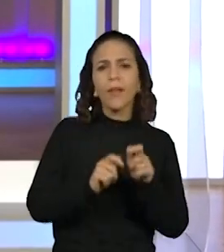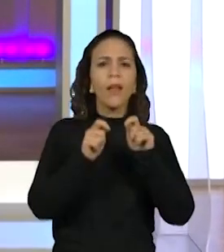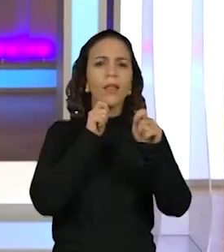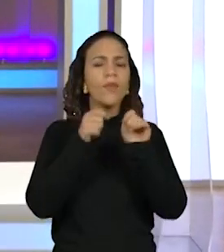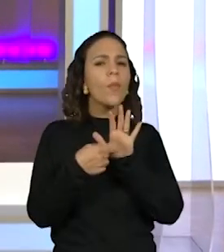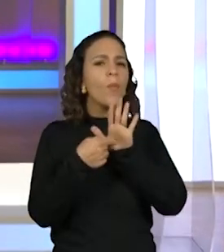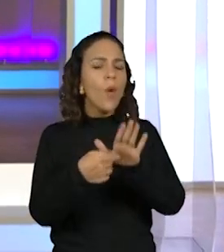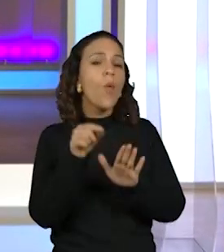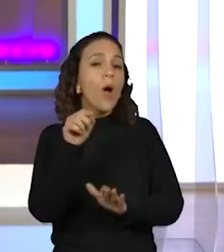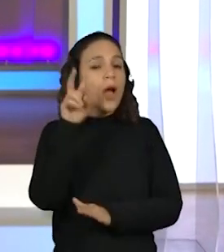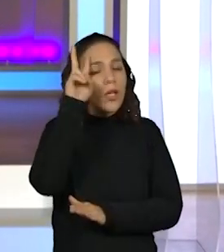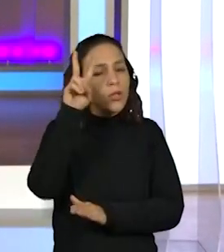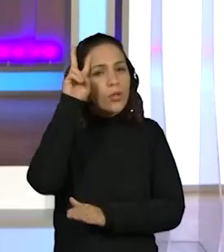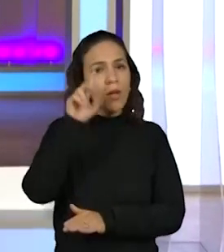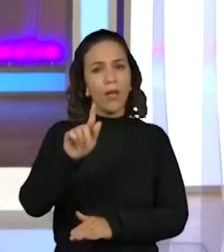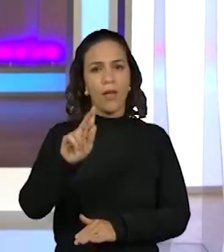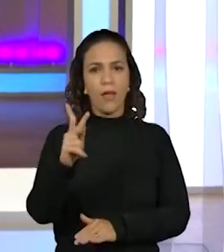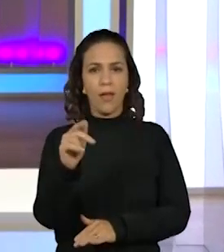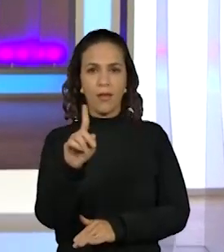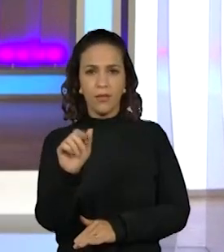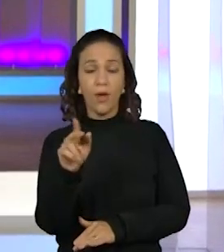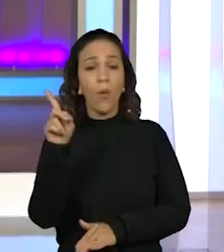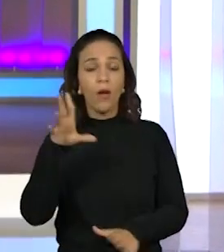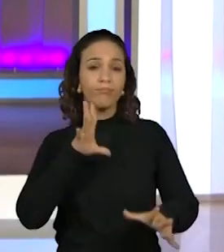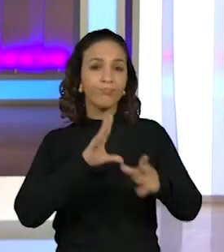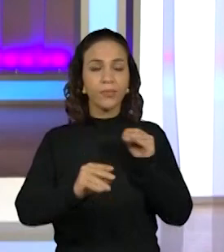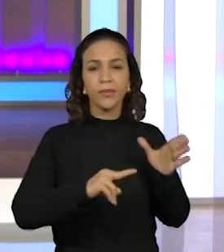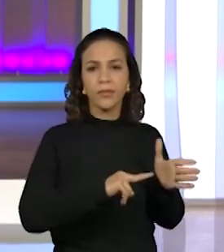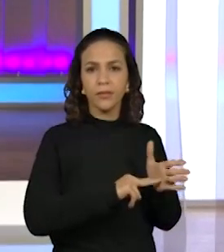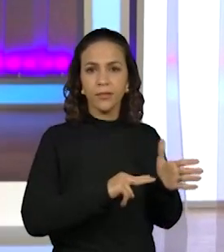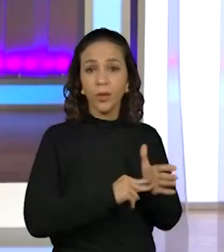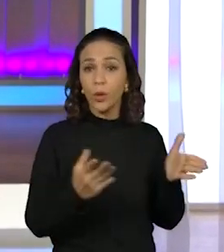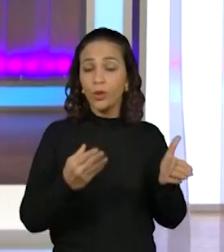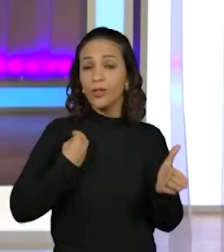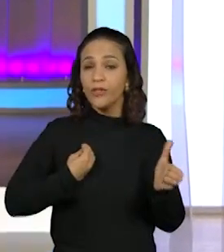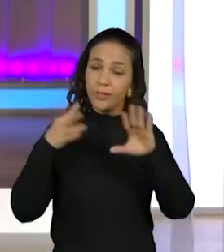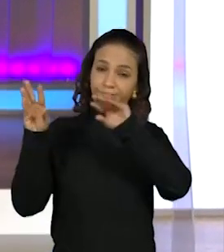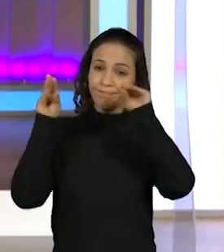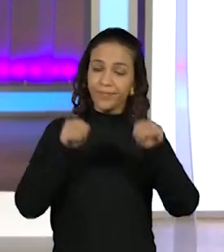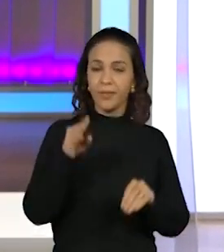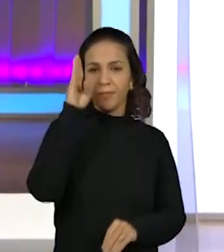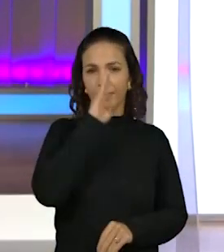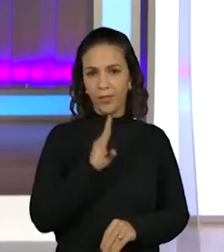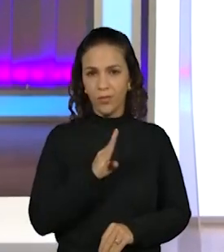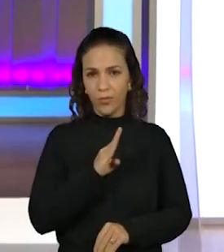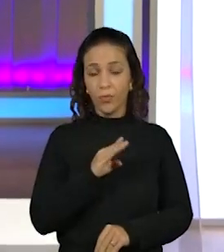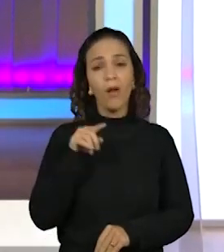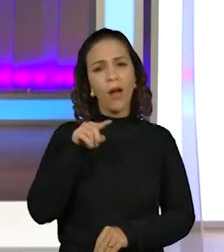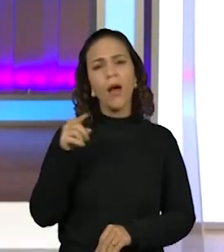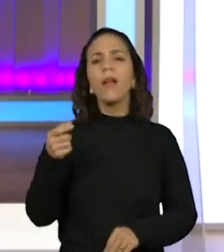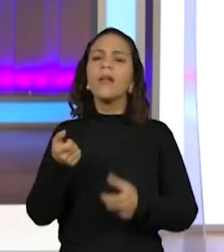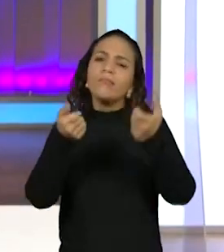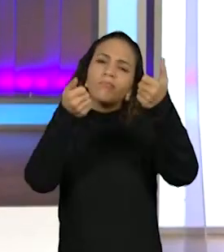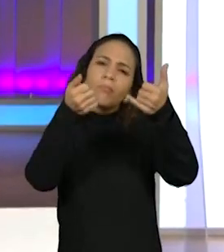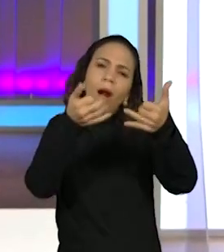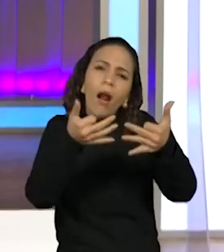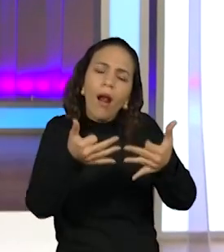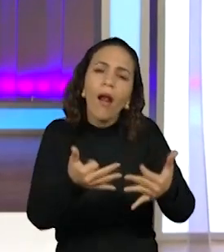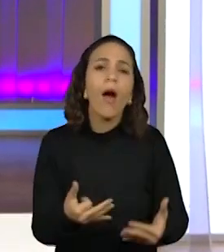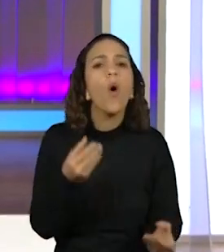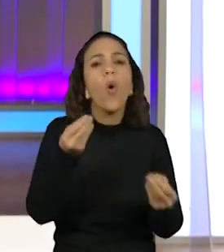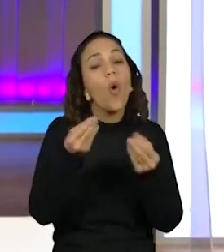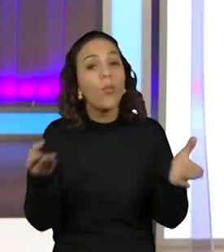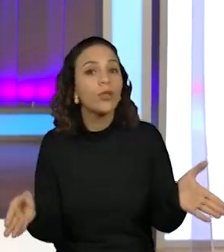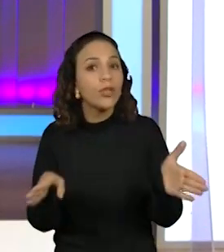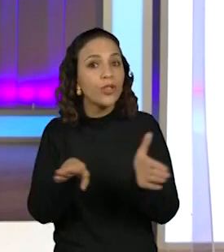mostrou a história de Gasal Barambo, refugiada síria que hoje vive no Brasil. Gasal contou na entrevista como chegou